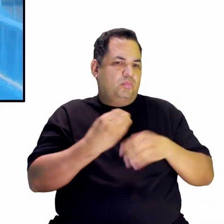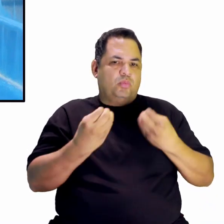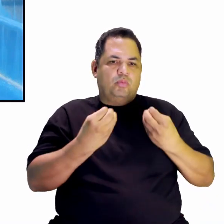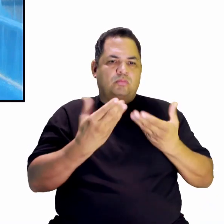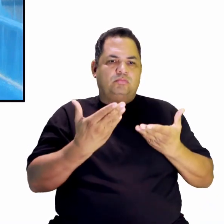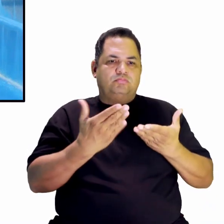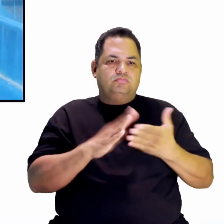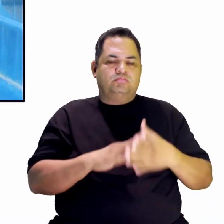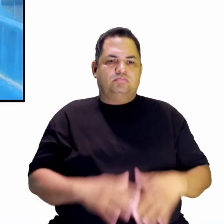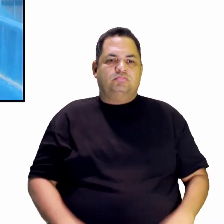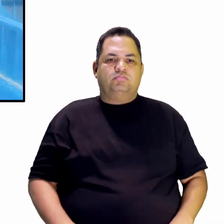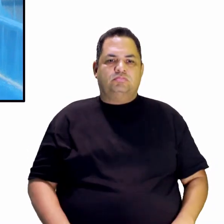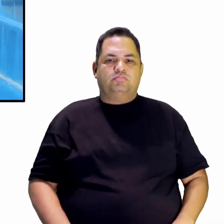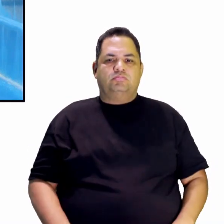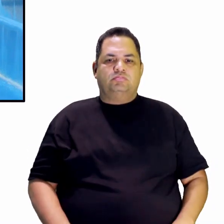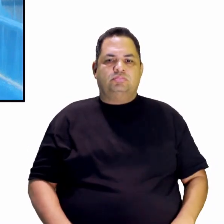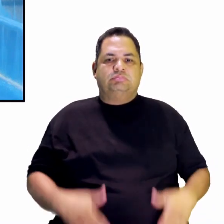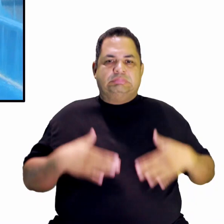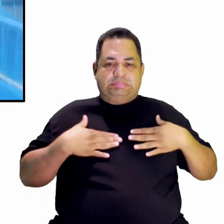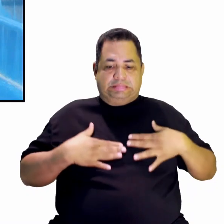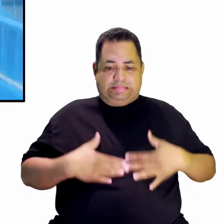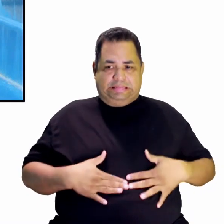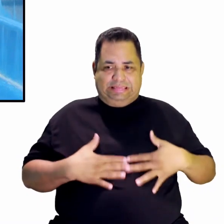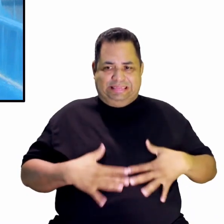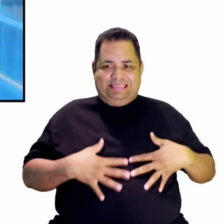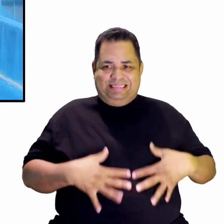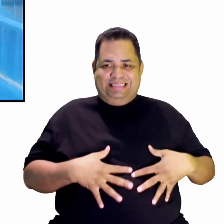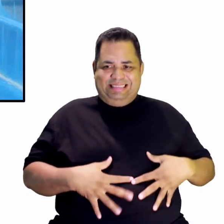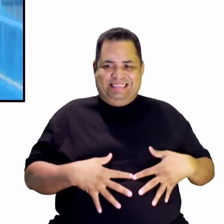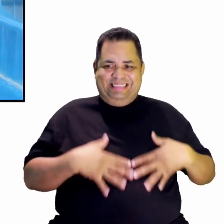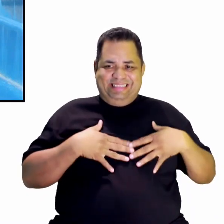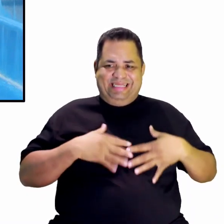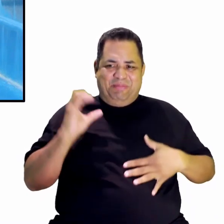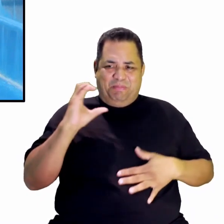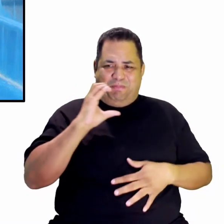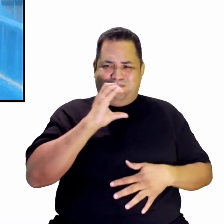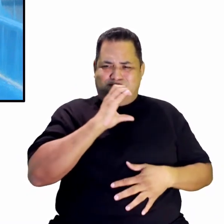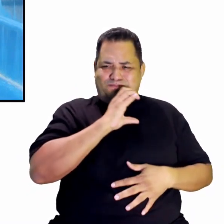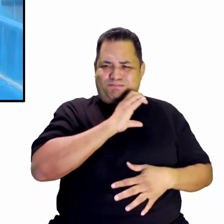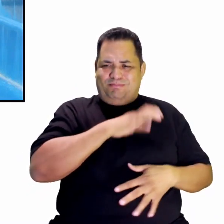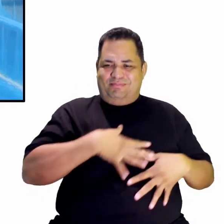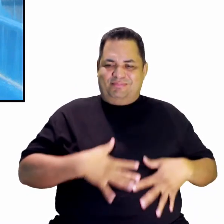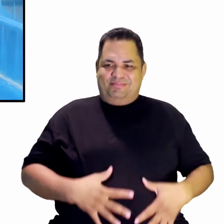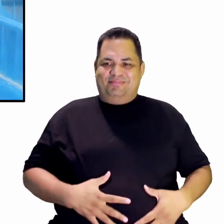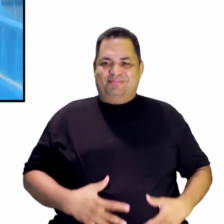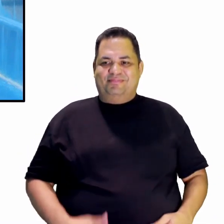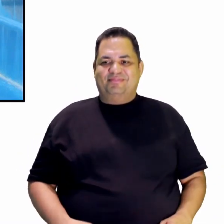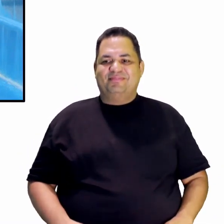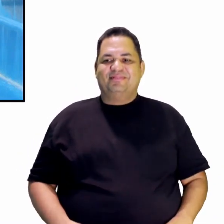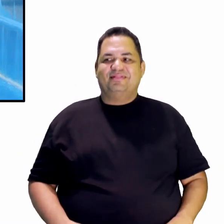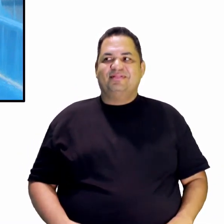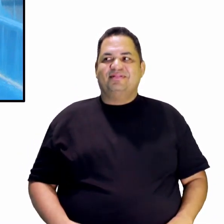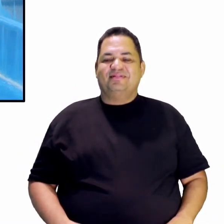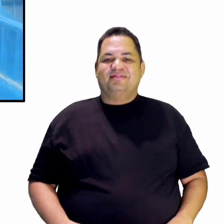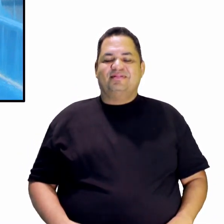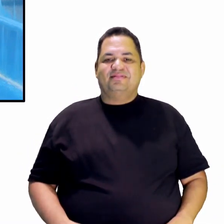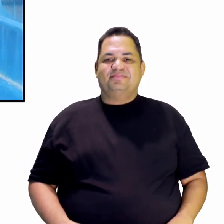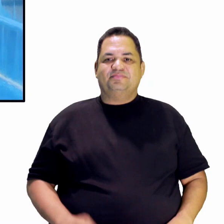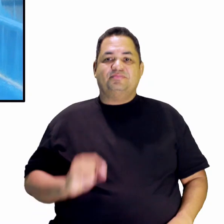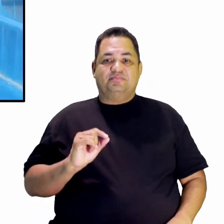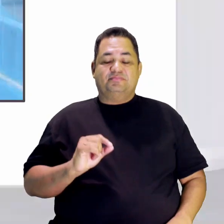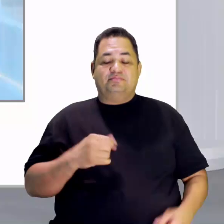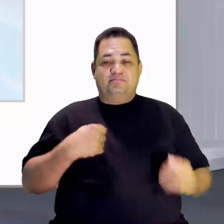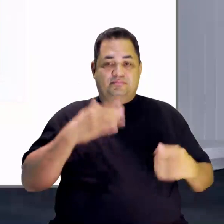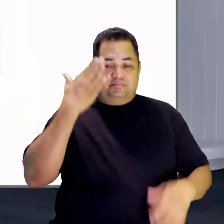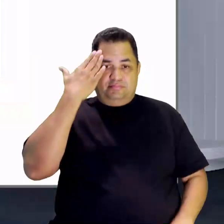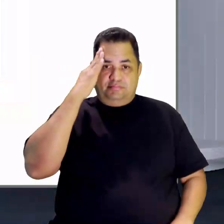faz? Você vai sair, a barriga chega lá embaixo pegando fogo. Outra coisa importante, pessoal, que a gente entende sobre o atrito é o seguinte, olha